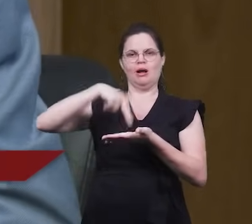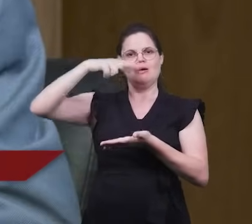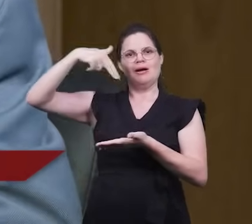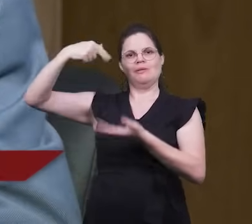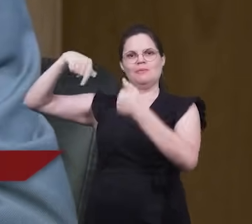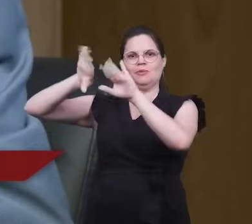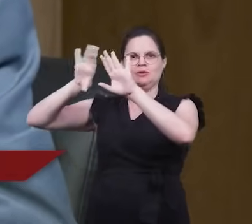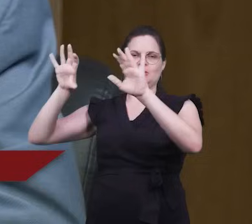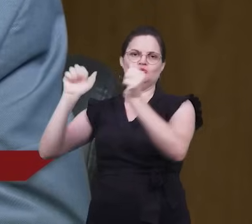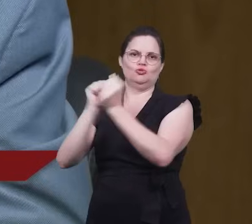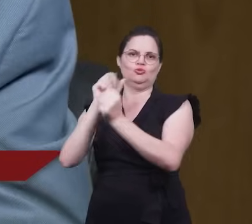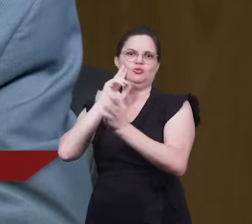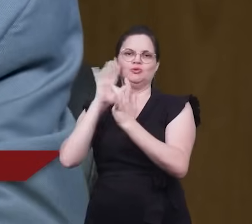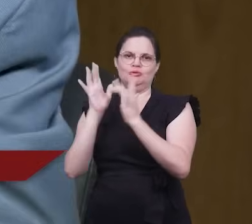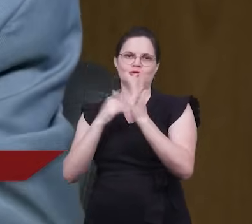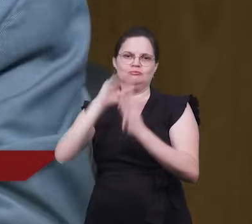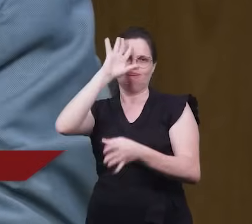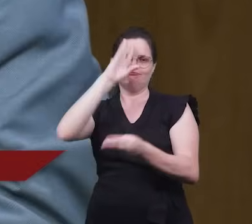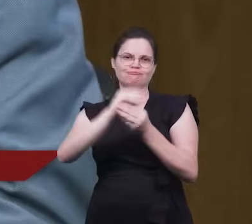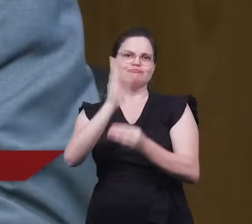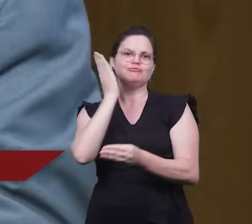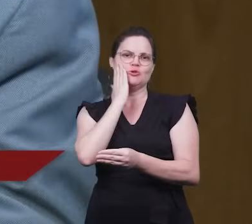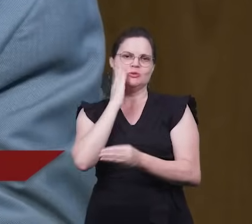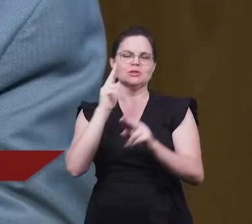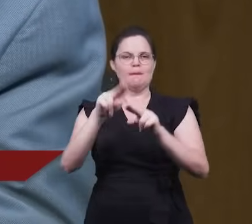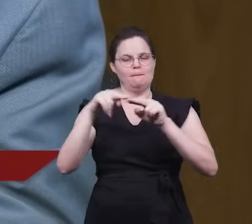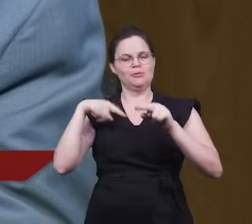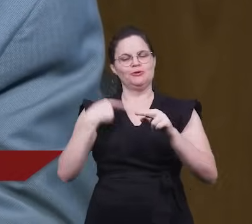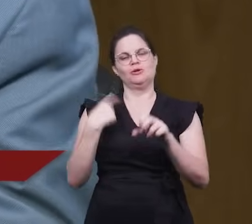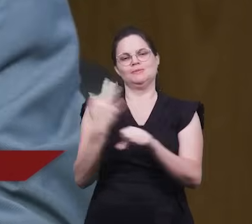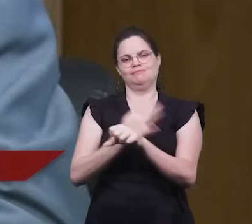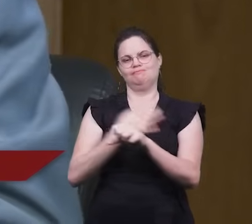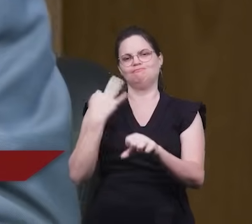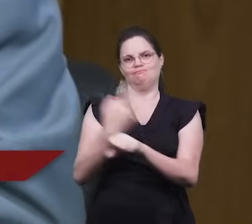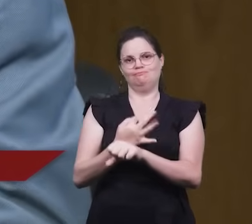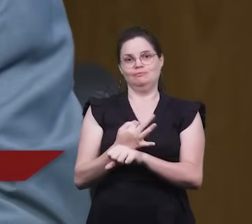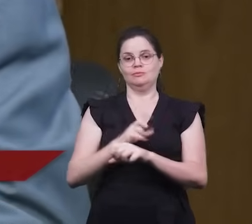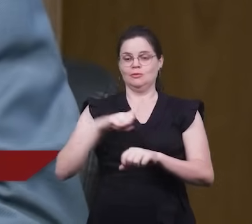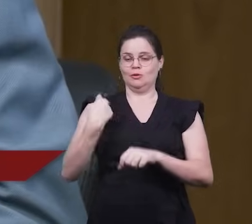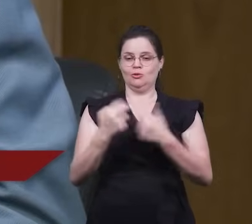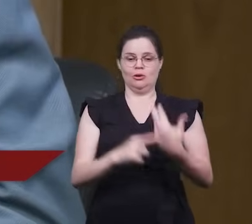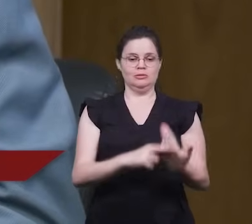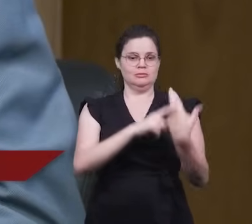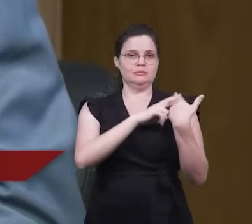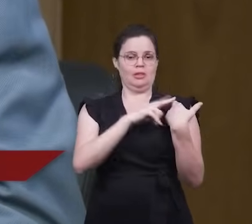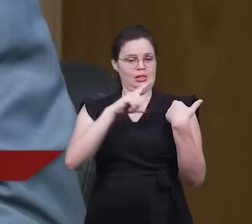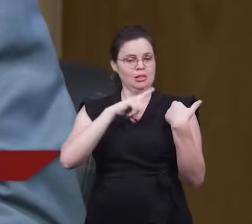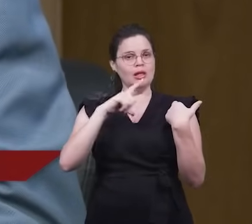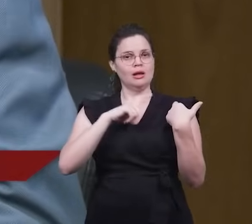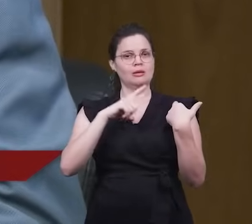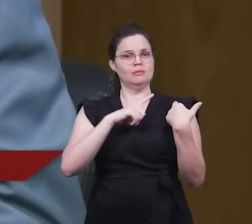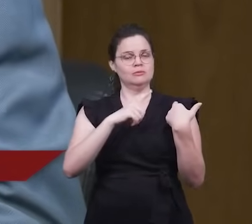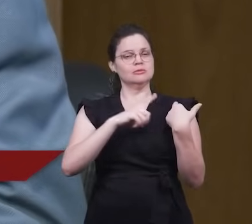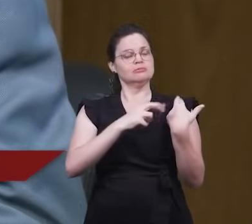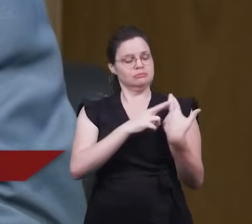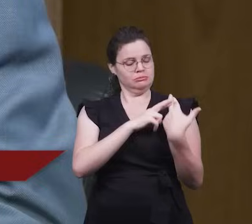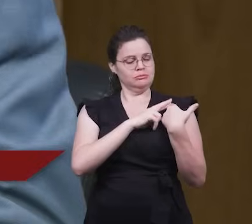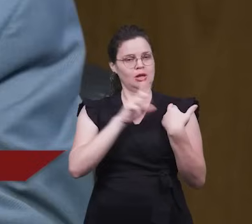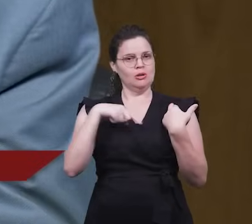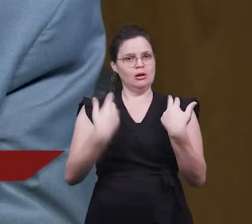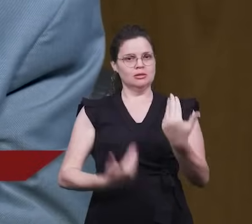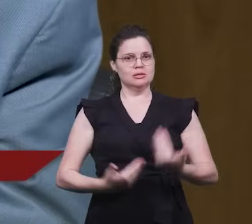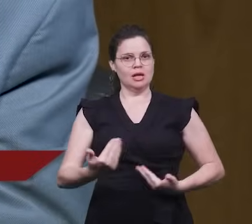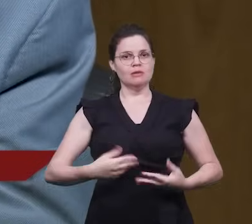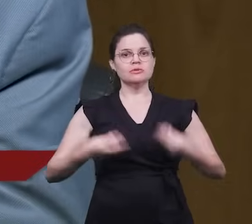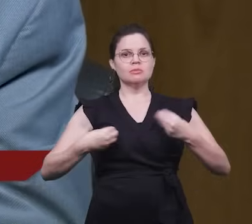ressuscitar. Então, nós, como igreja, nós temos uma responsabilidade muito grande de